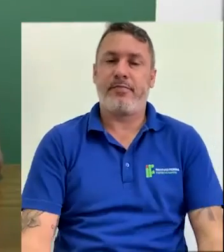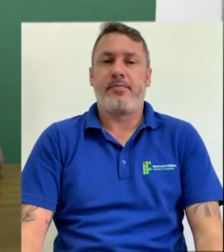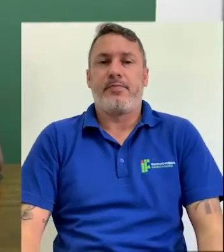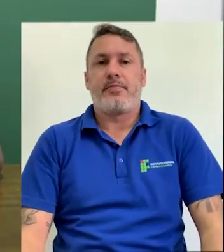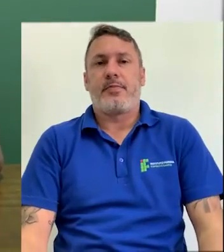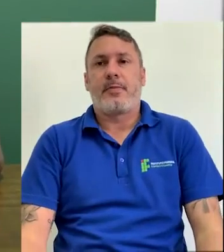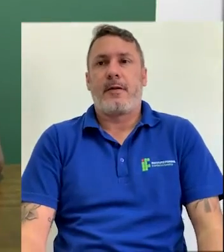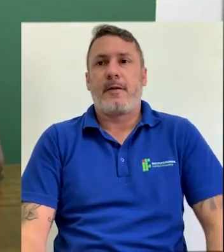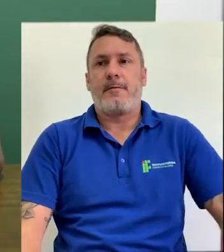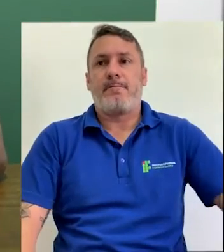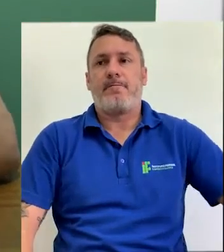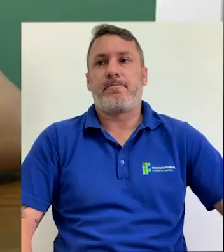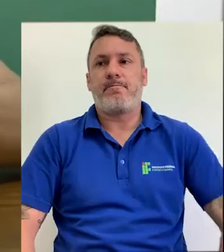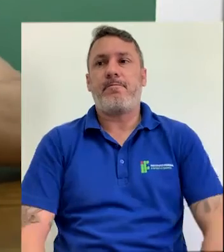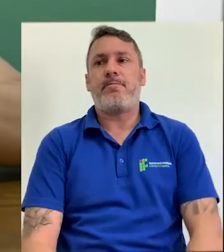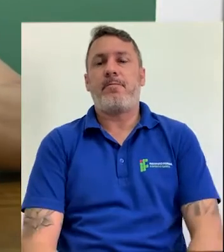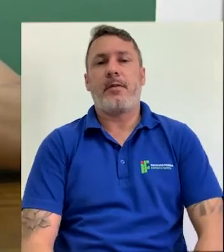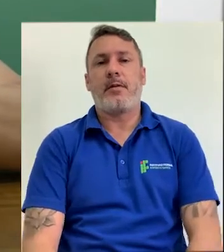Então,